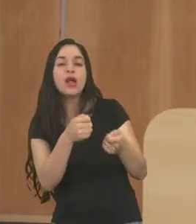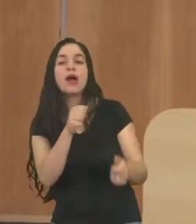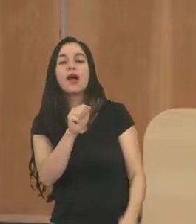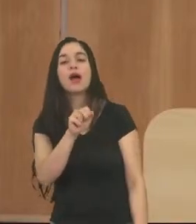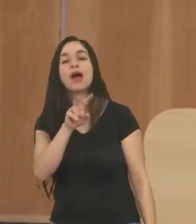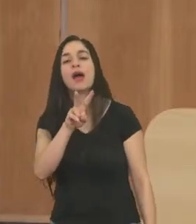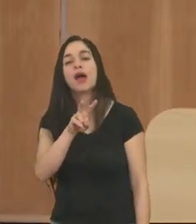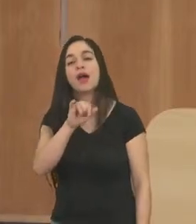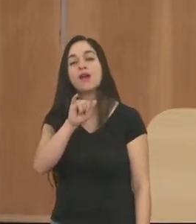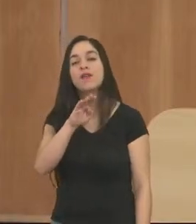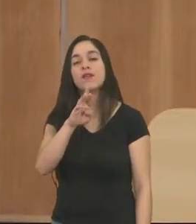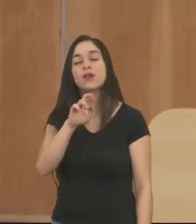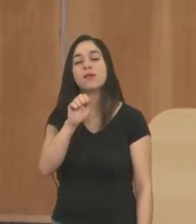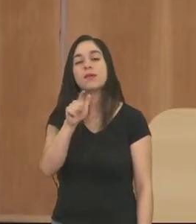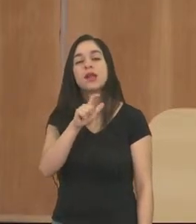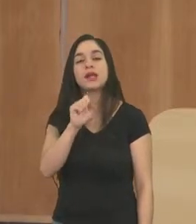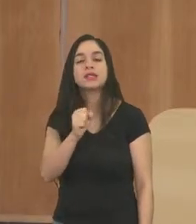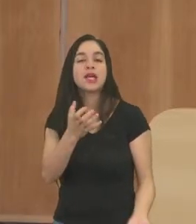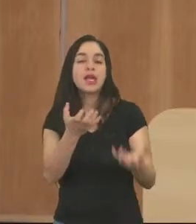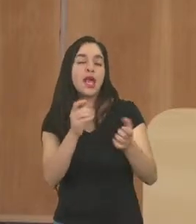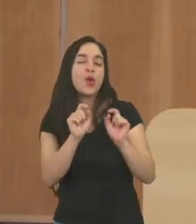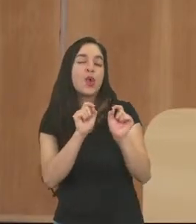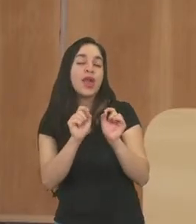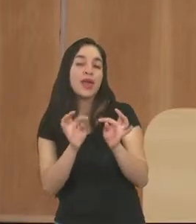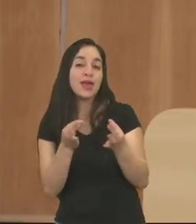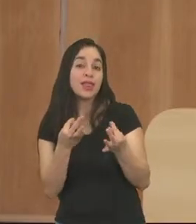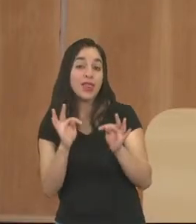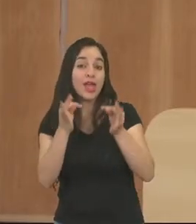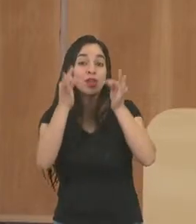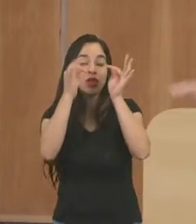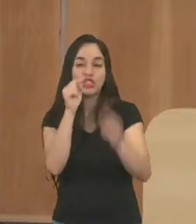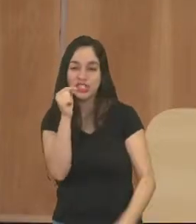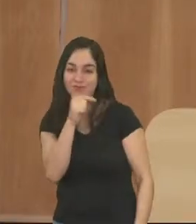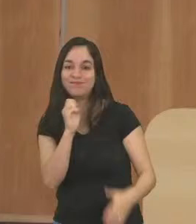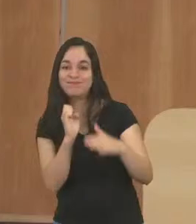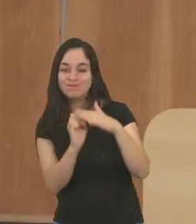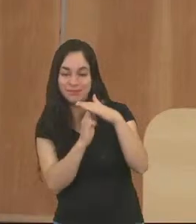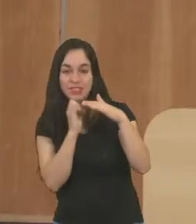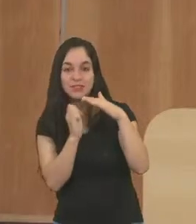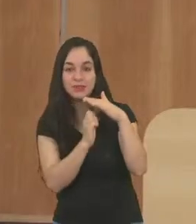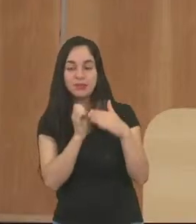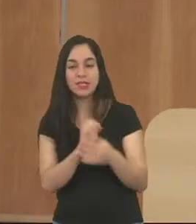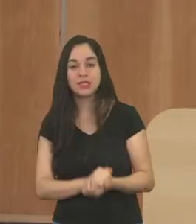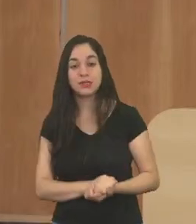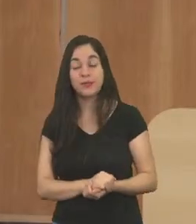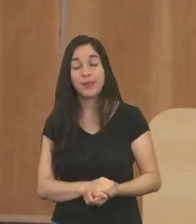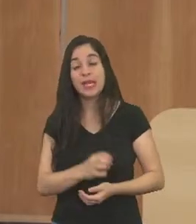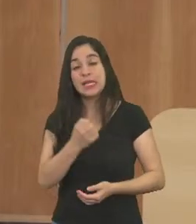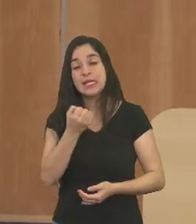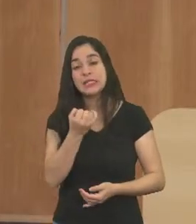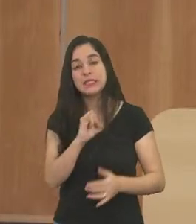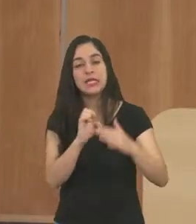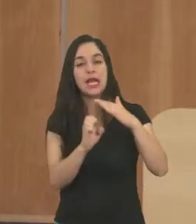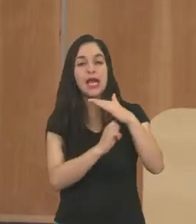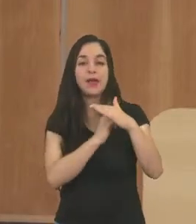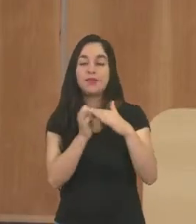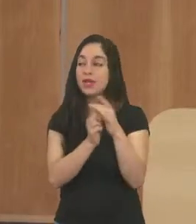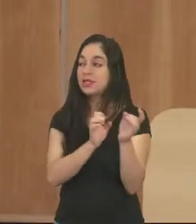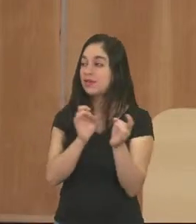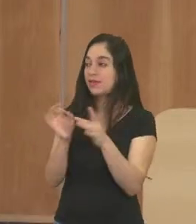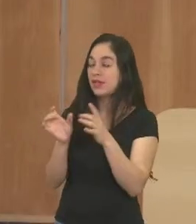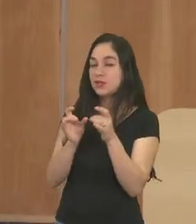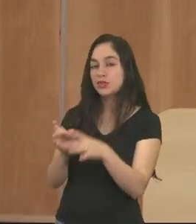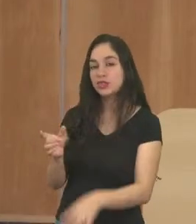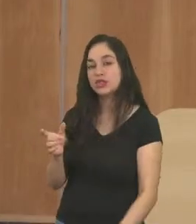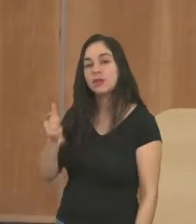estão de olho no acervo tecnológico que esta empresa tem. E se a empresa for vendida para o capital estrangeiro,